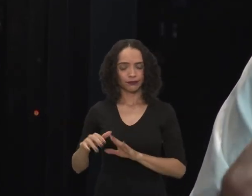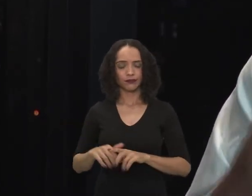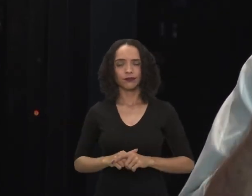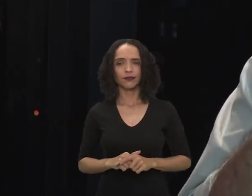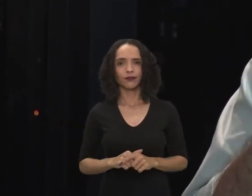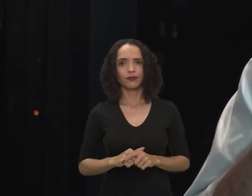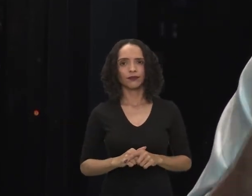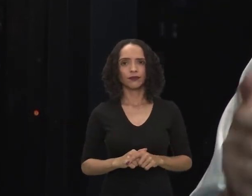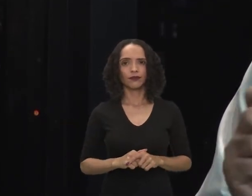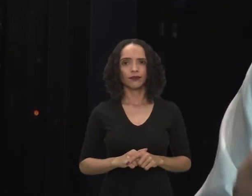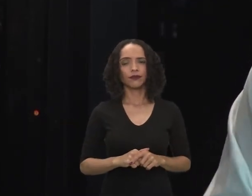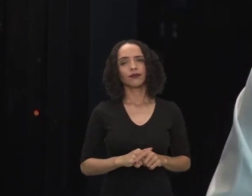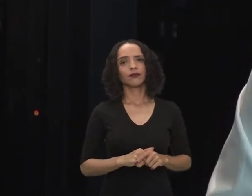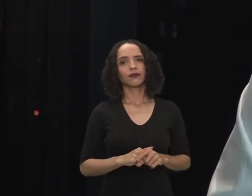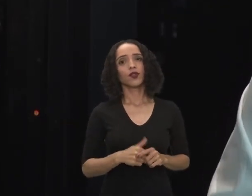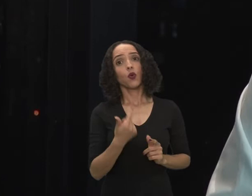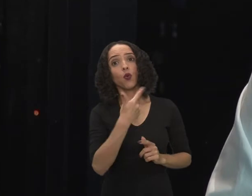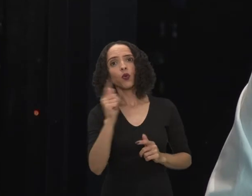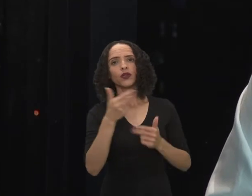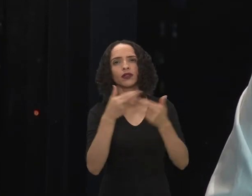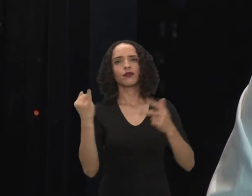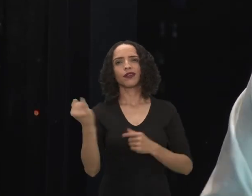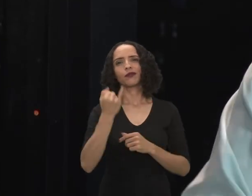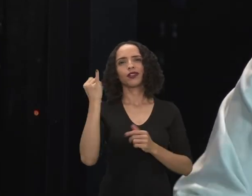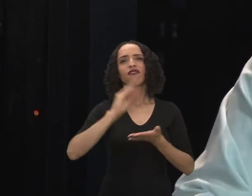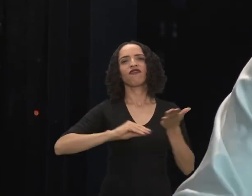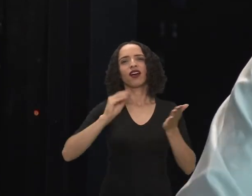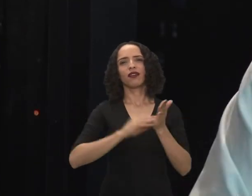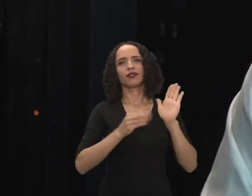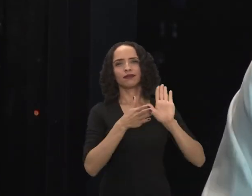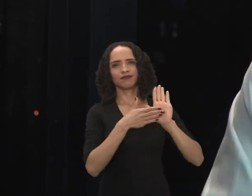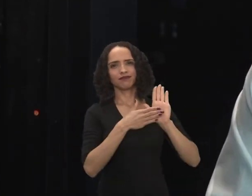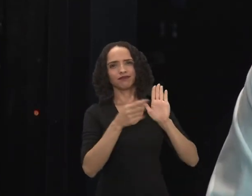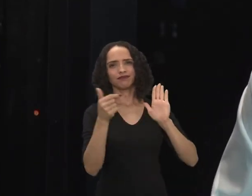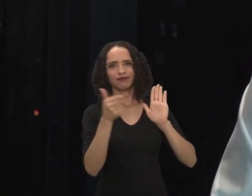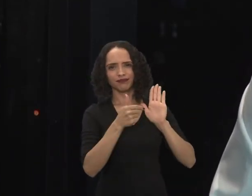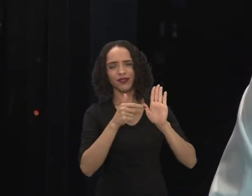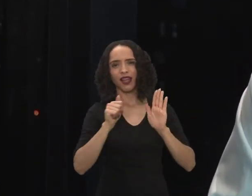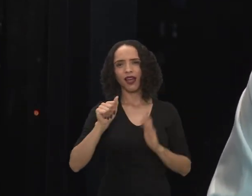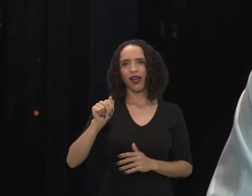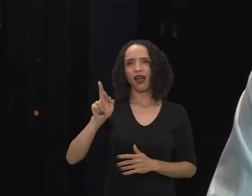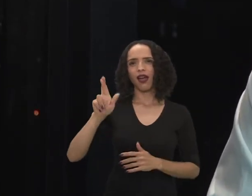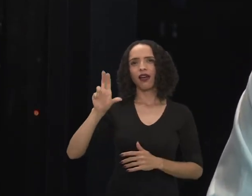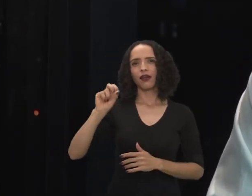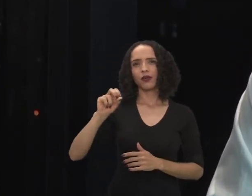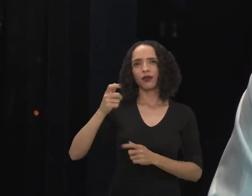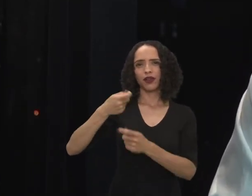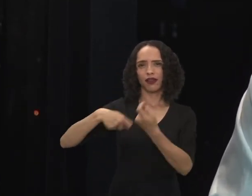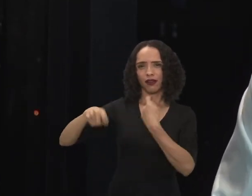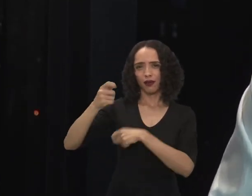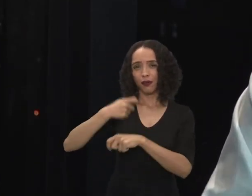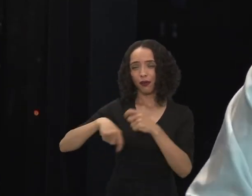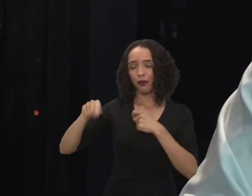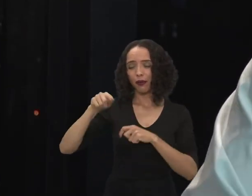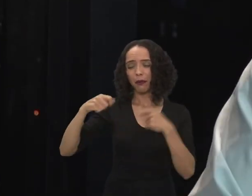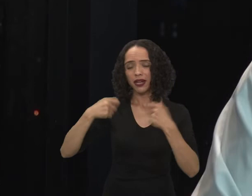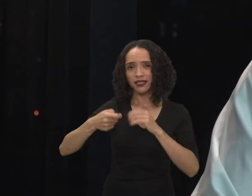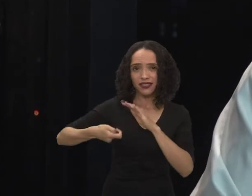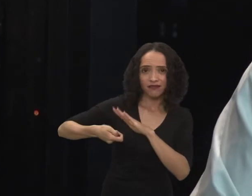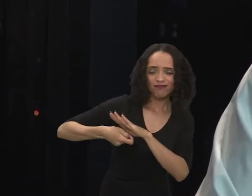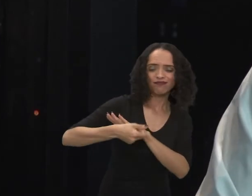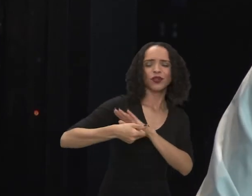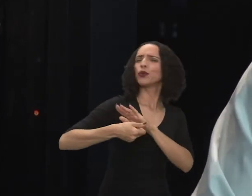A outra coisa que precisa, isso não tem nas propostas, mas o agronegócio ele